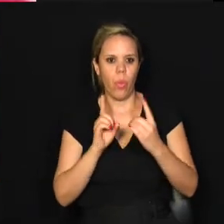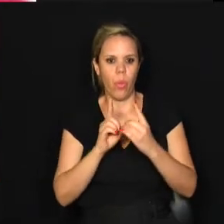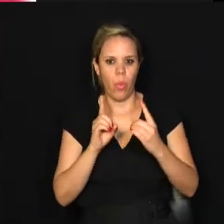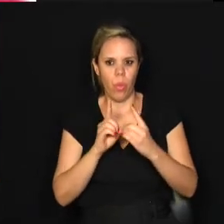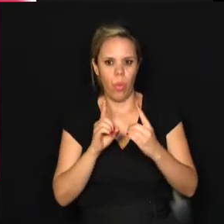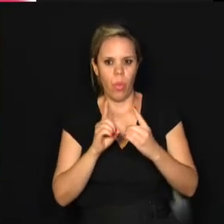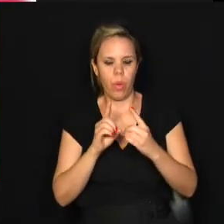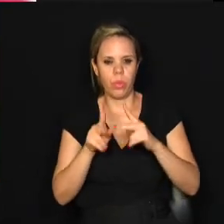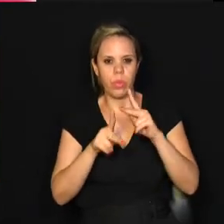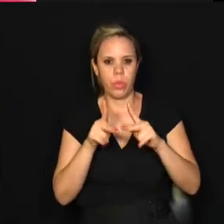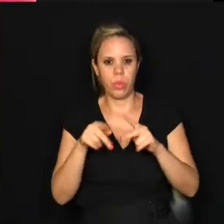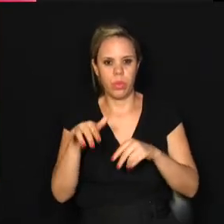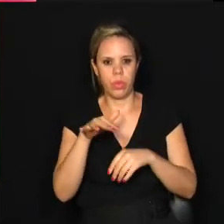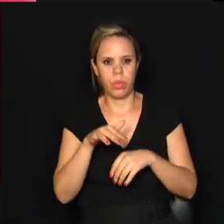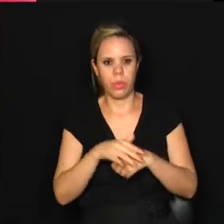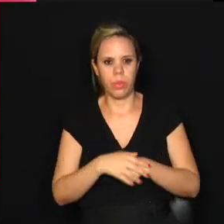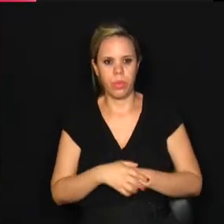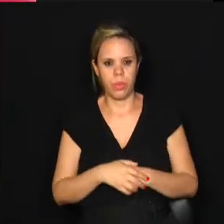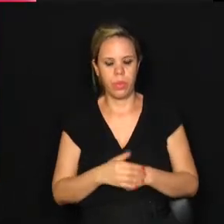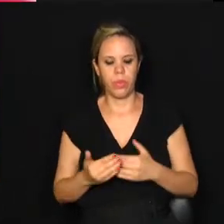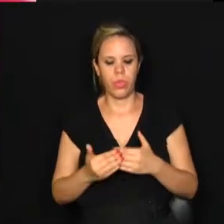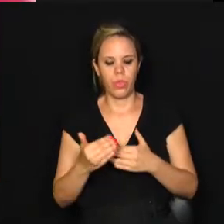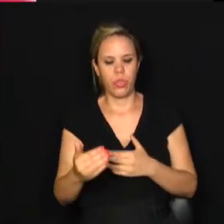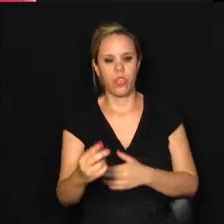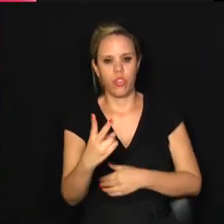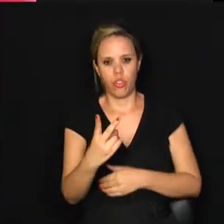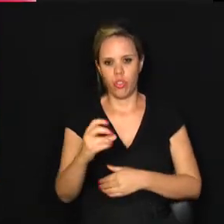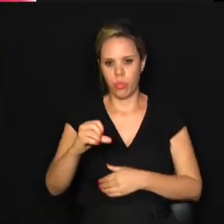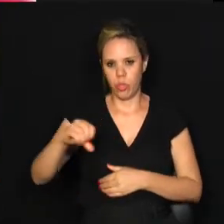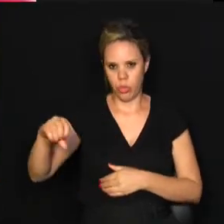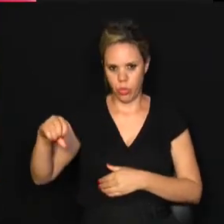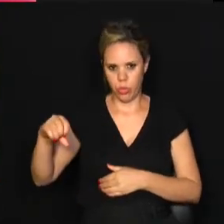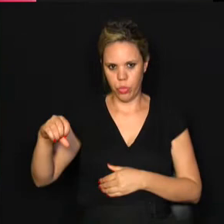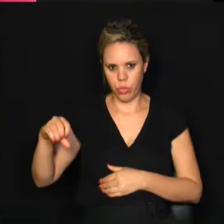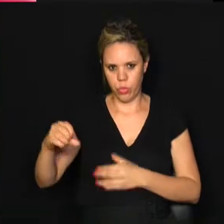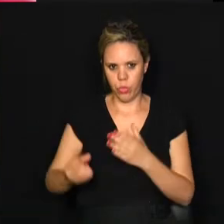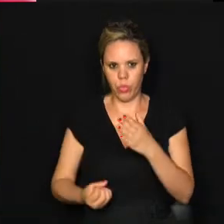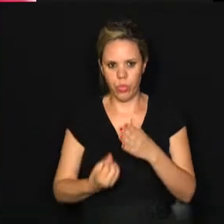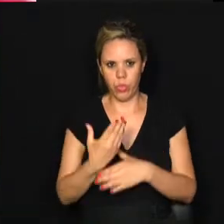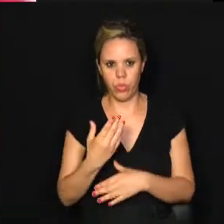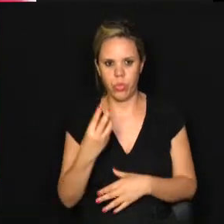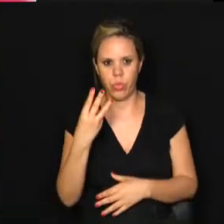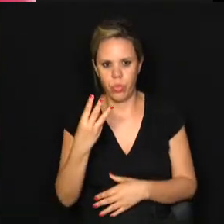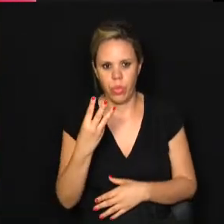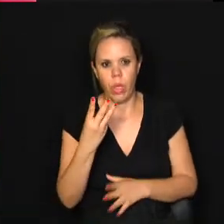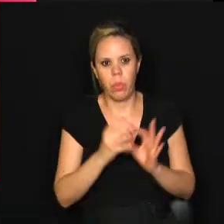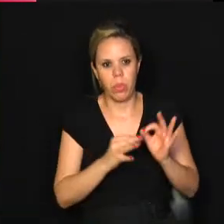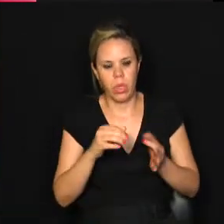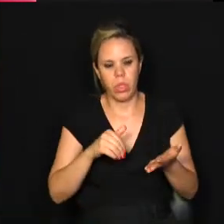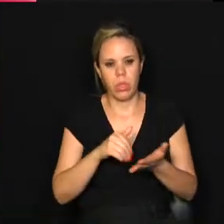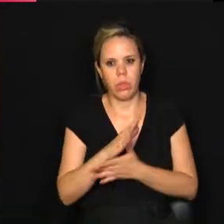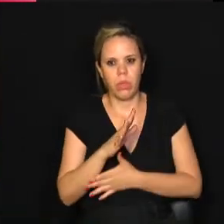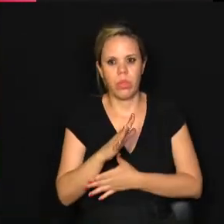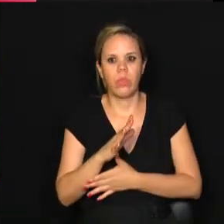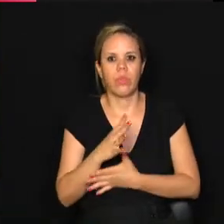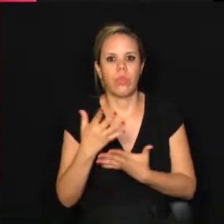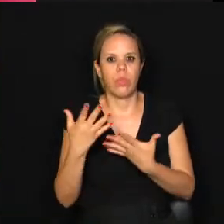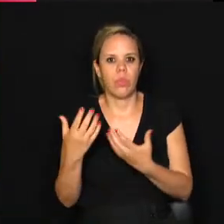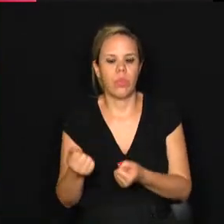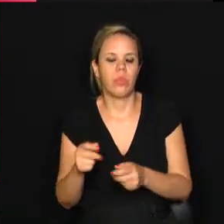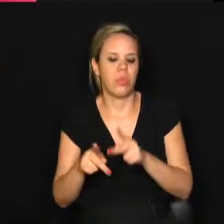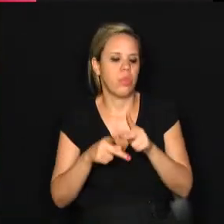para a população. A partir de 2009, foram criados 3 planos de demissão voluntária,